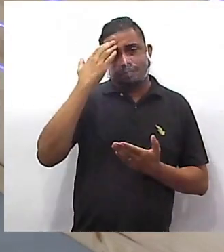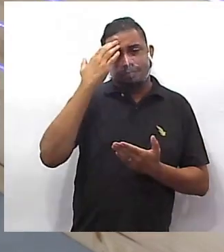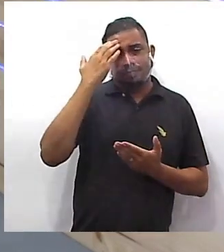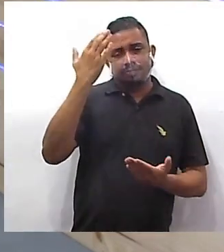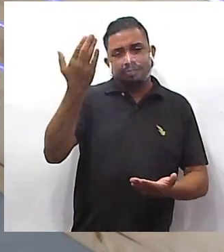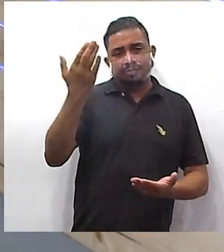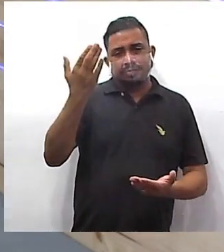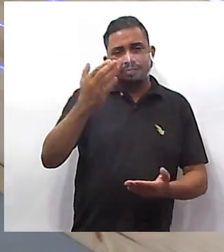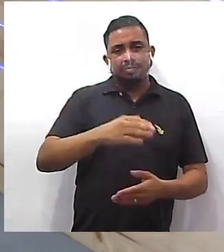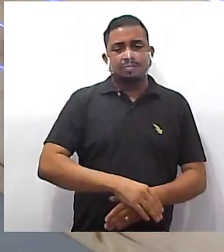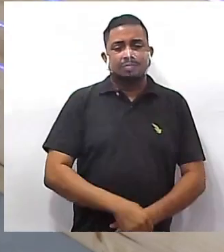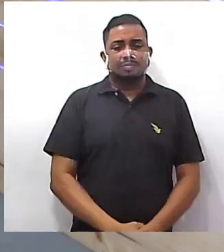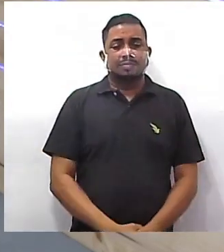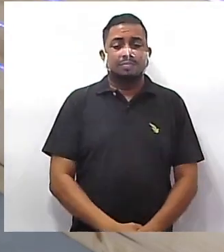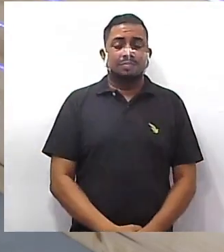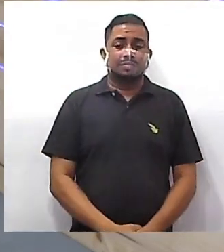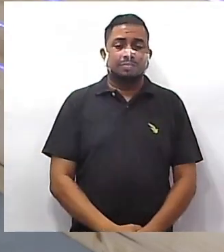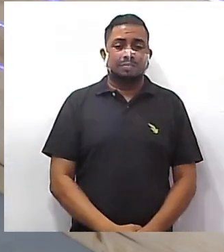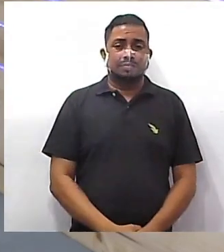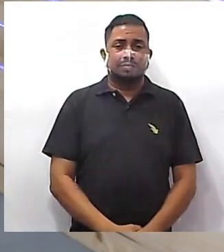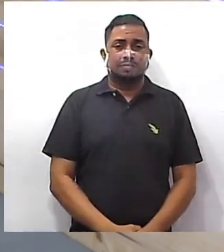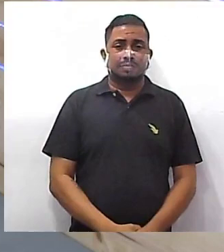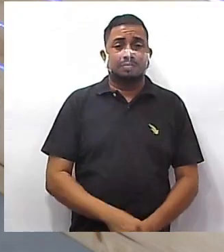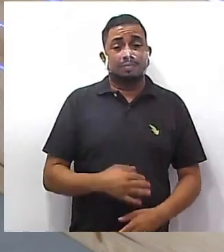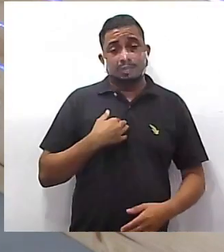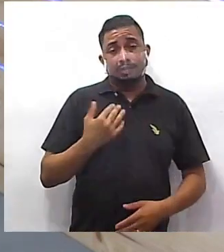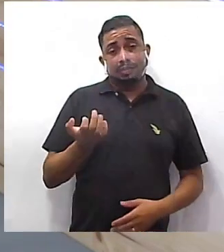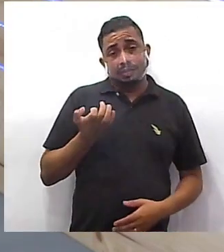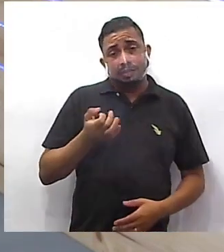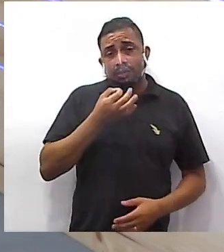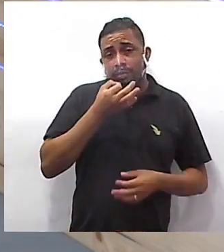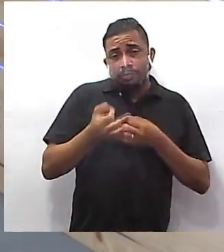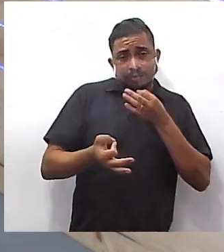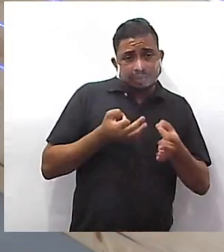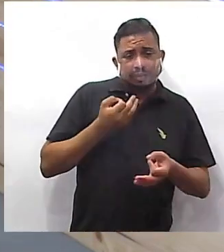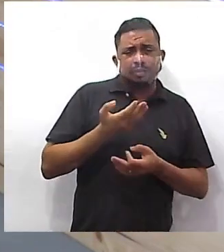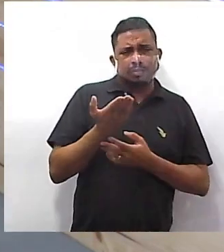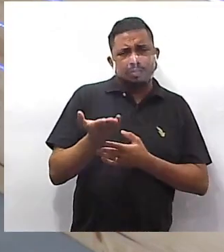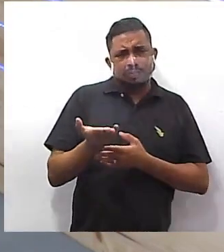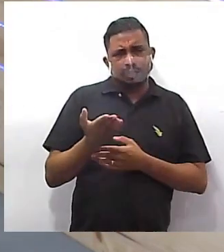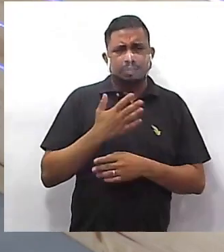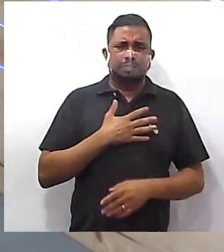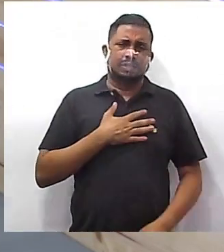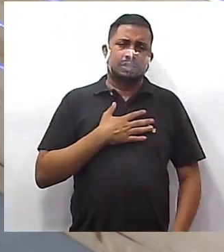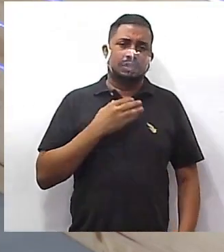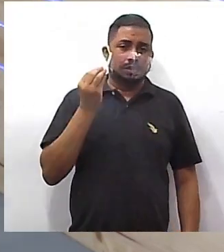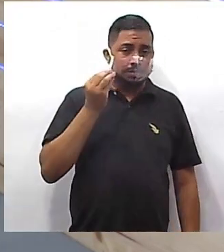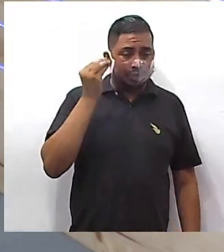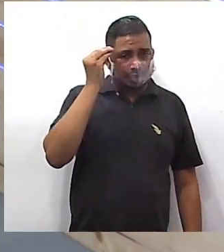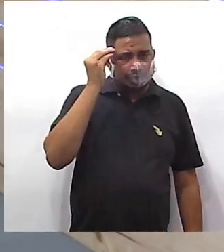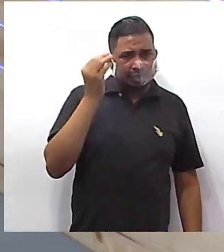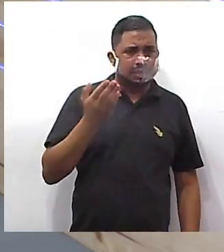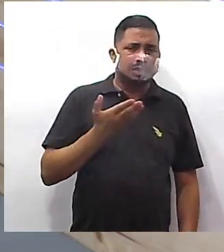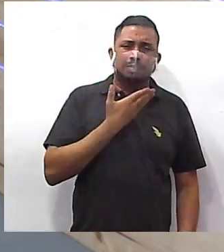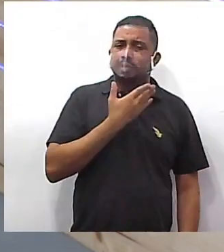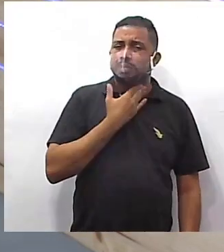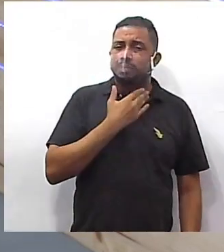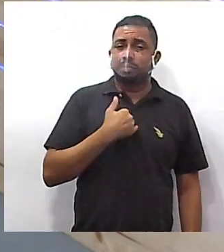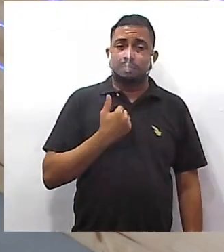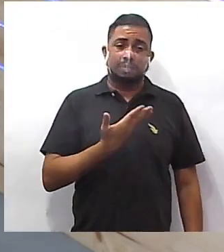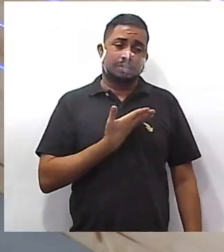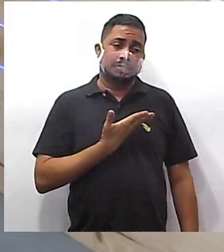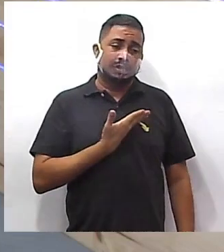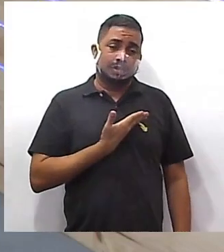Obrigada. E queria comentar com vocês, né, a minha experiência, né, bater um papo aqui com o meu colega e